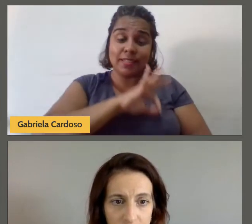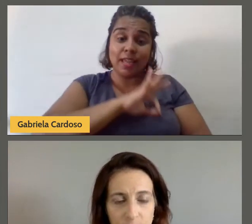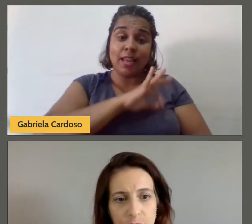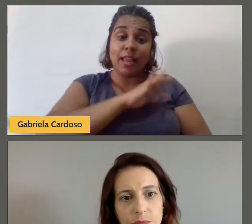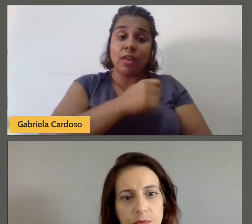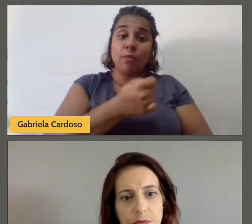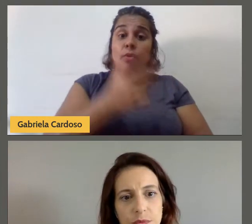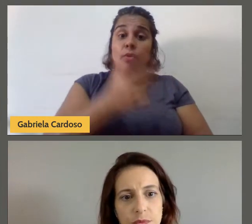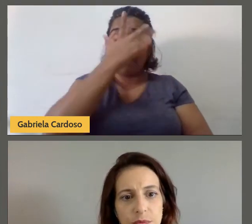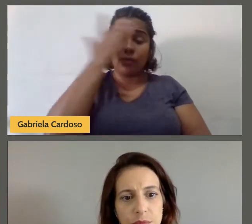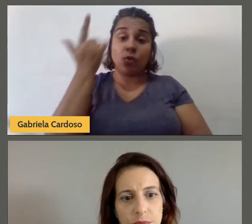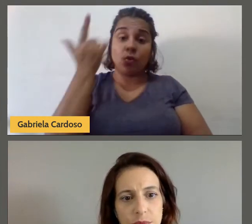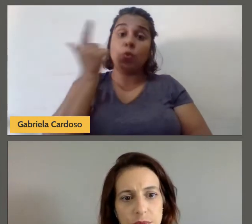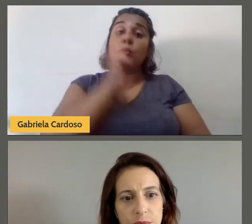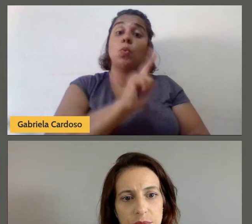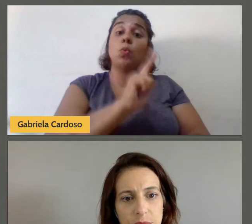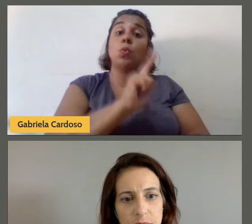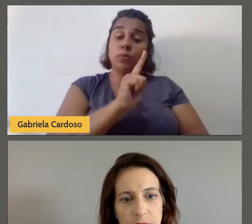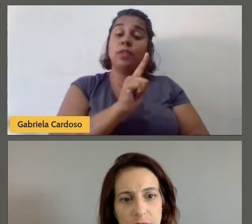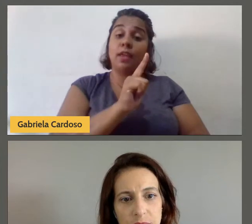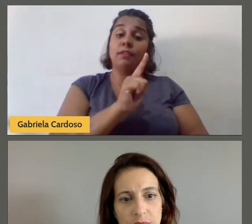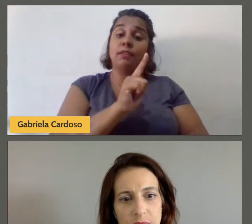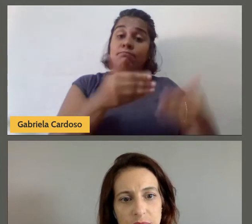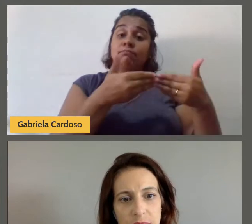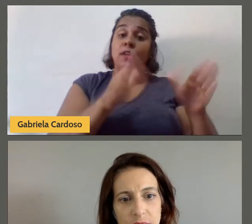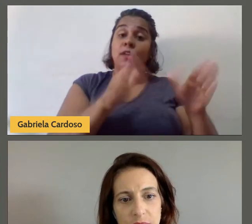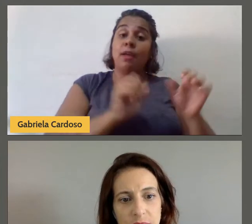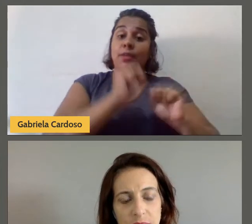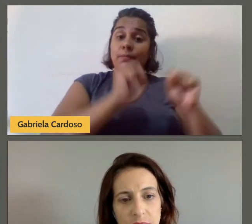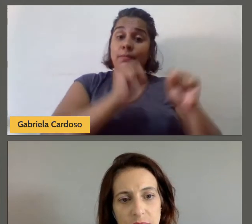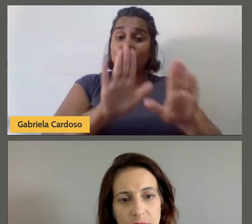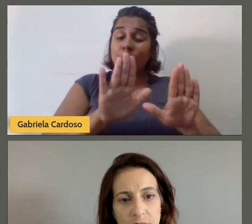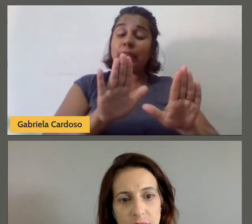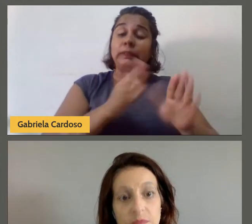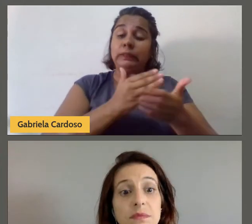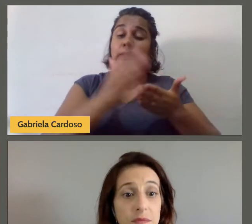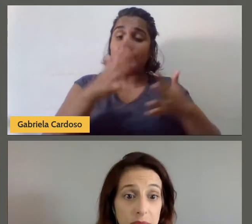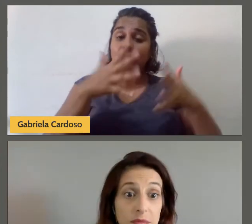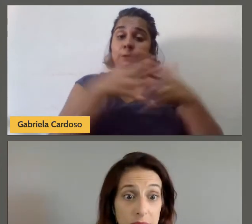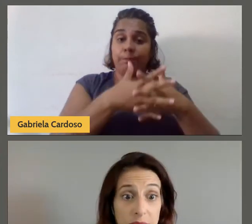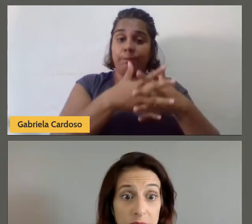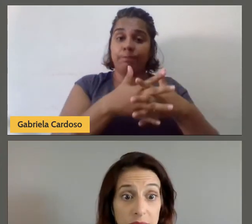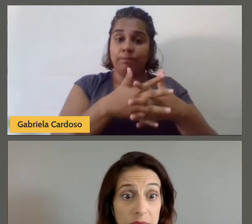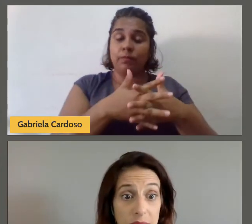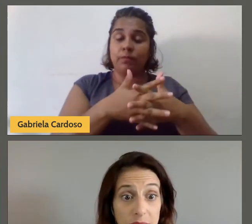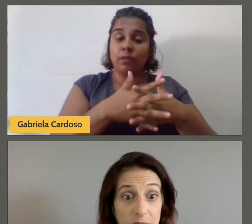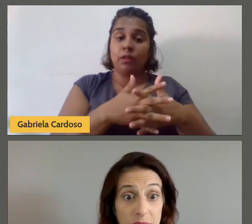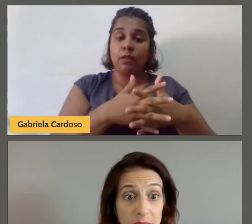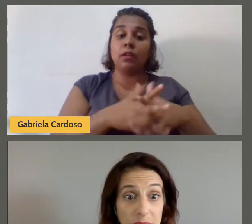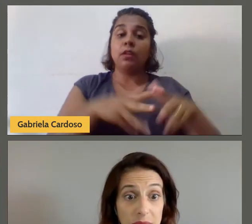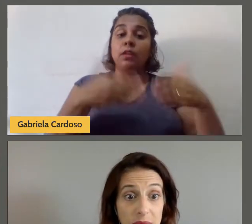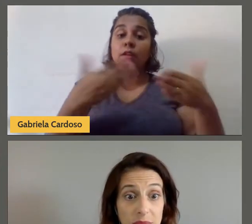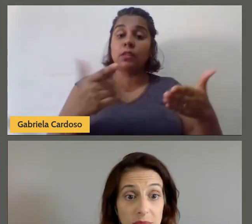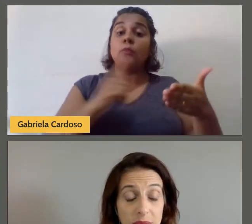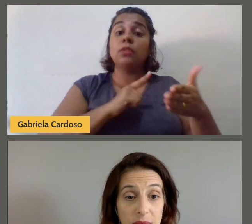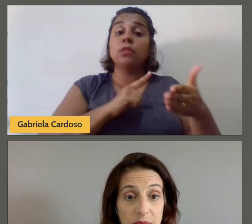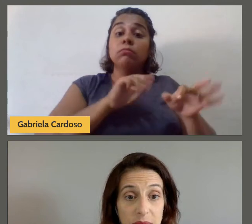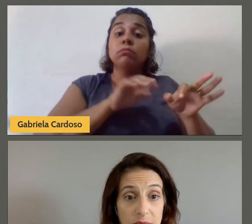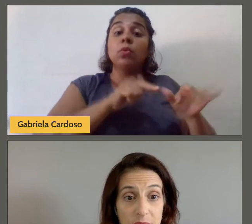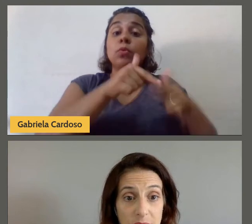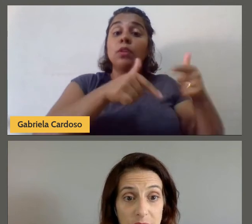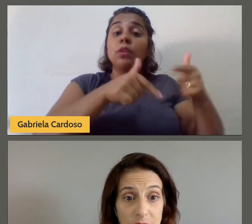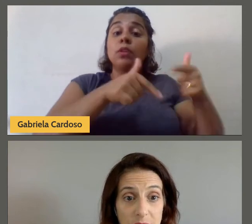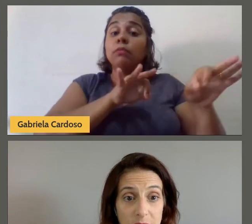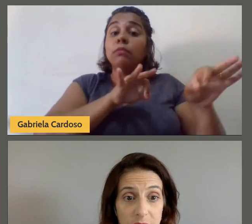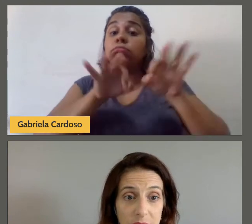gente percebe que é um pouco mais complicado. E aí, por isso, a relevância, né, do trabalho da organização. Eu acho que um dos